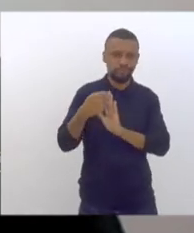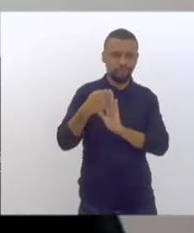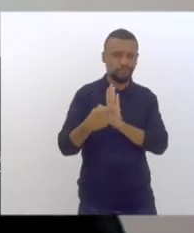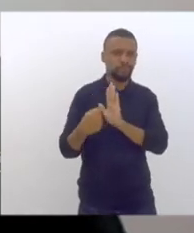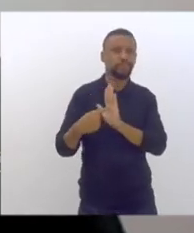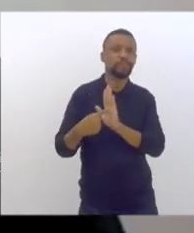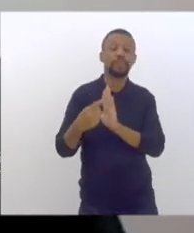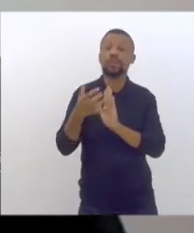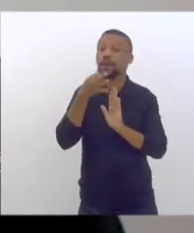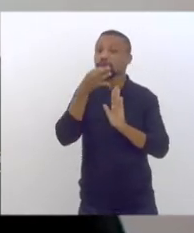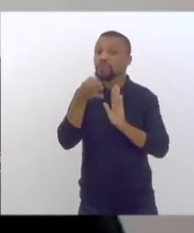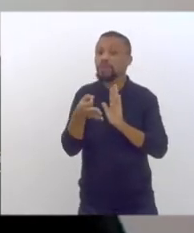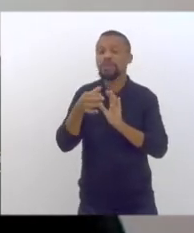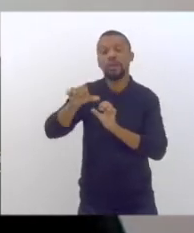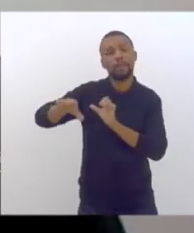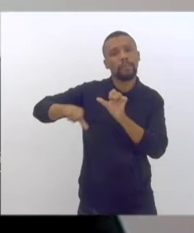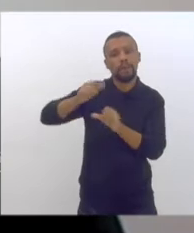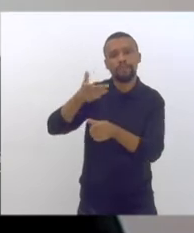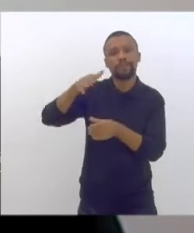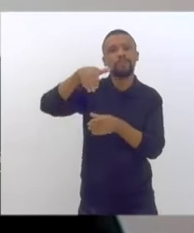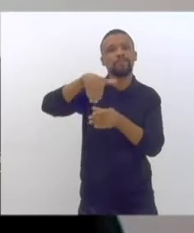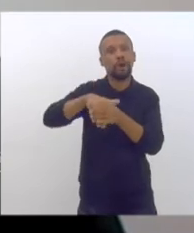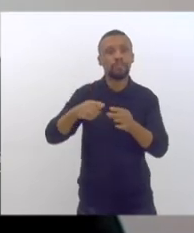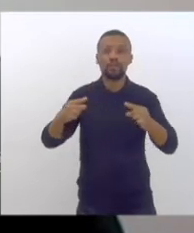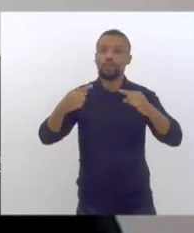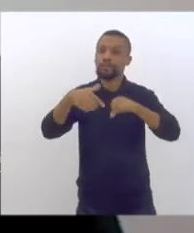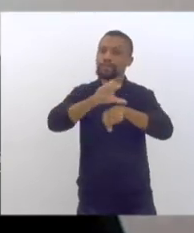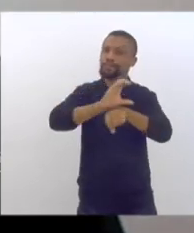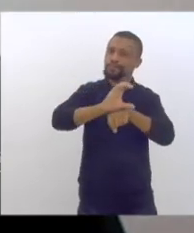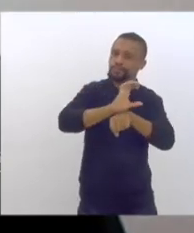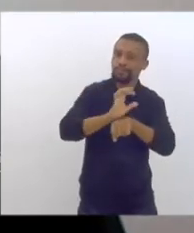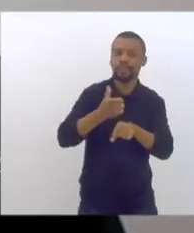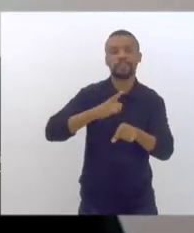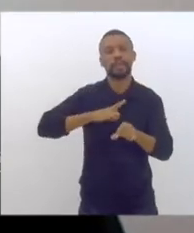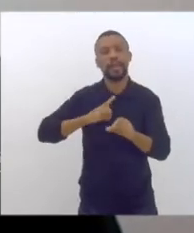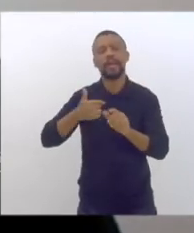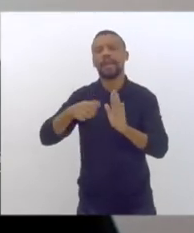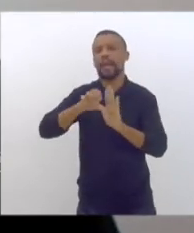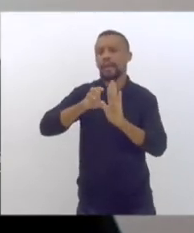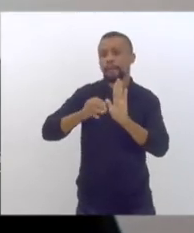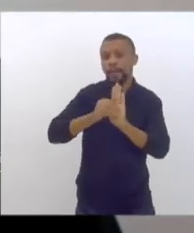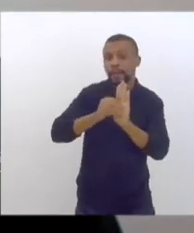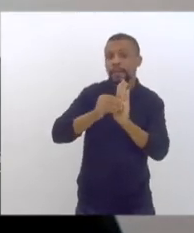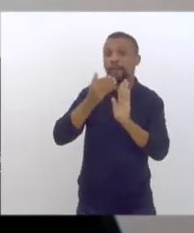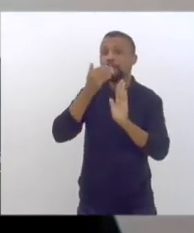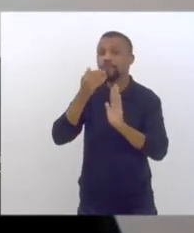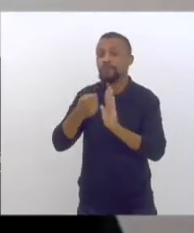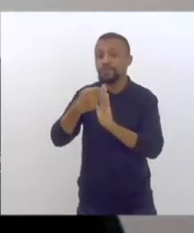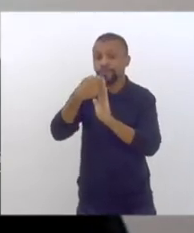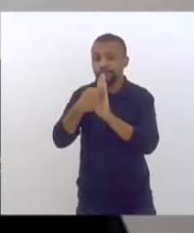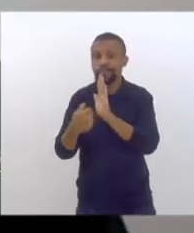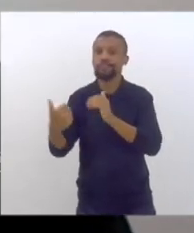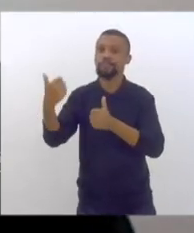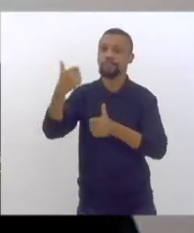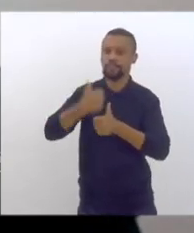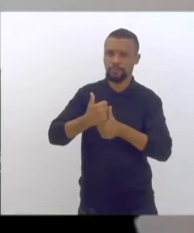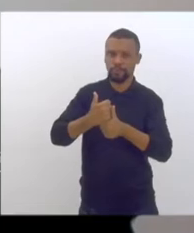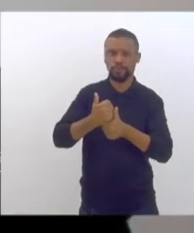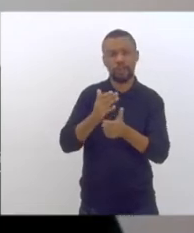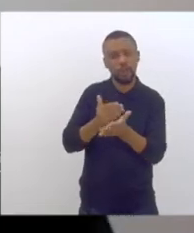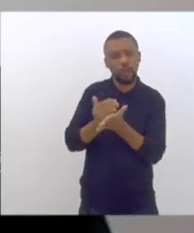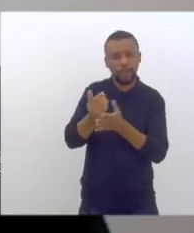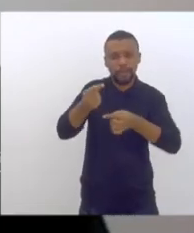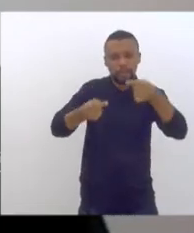sugerir alterar o voto é pela constitucionalidade com emendas concluintes do substitutivo ele é põe em discussão ainda